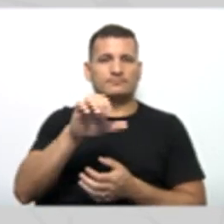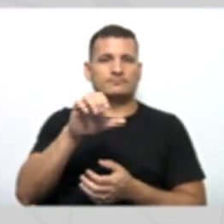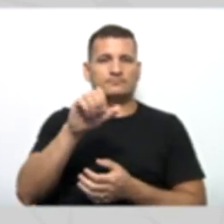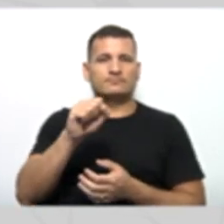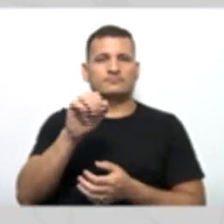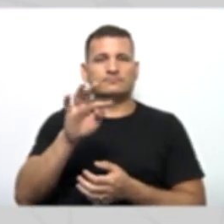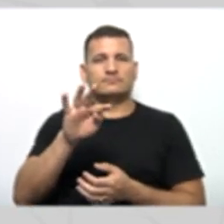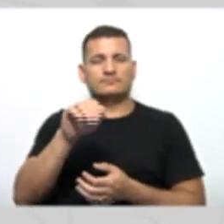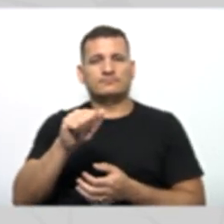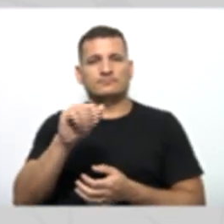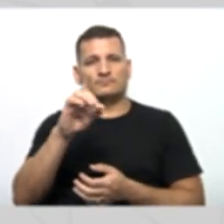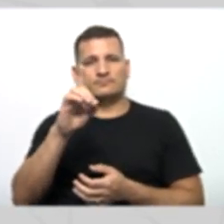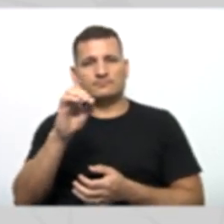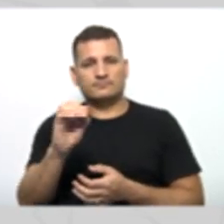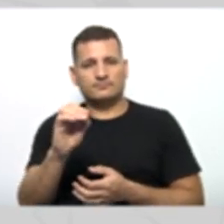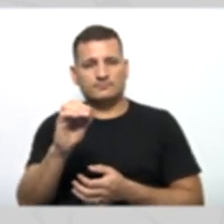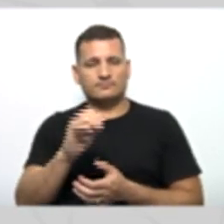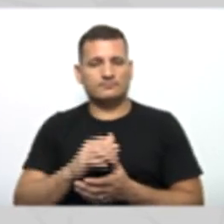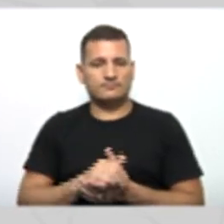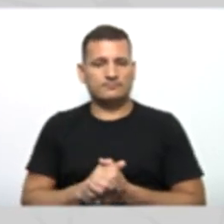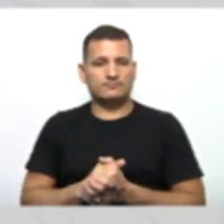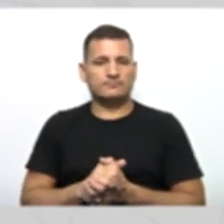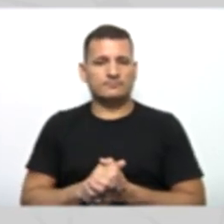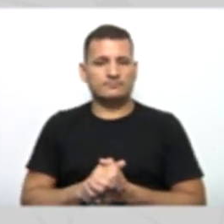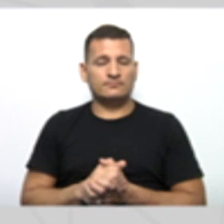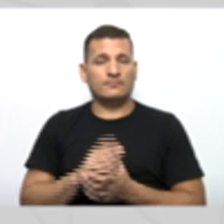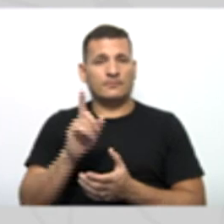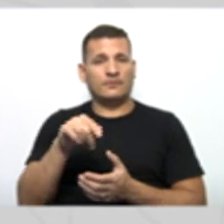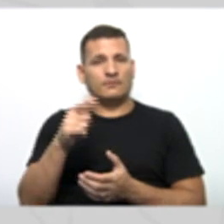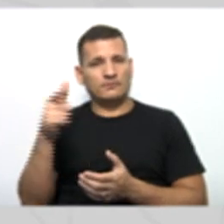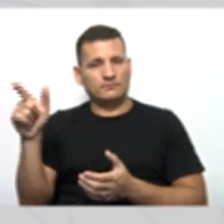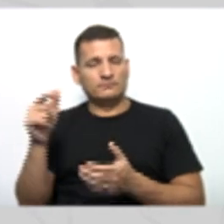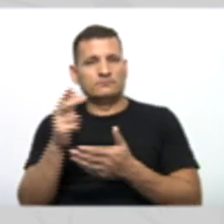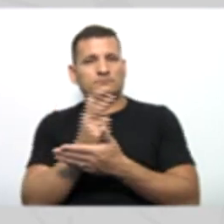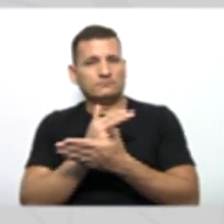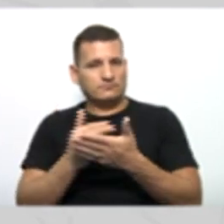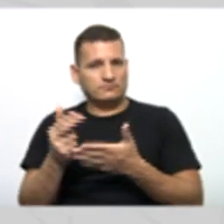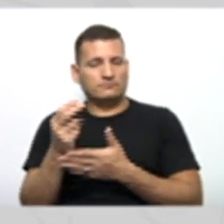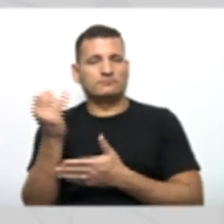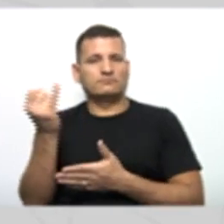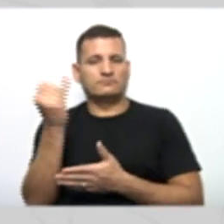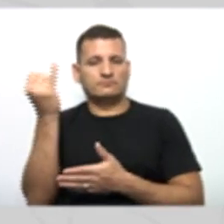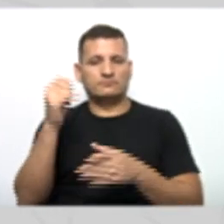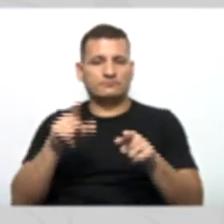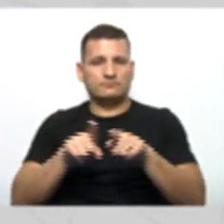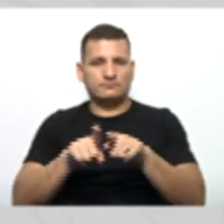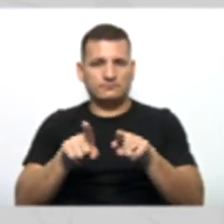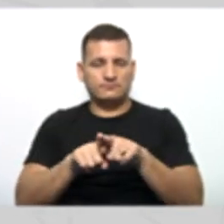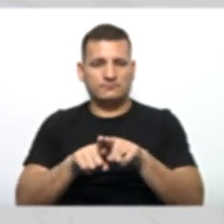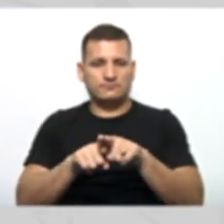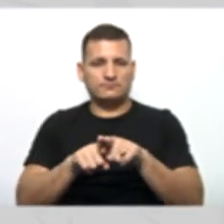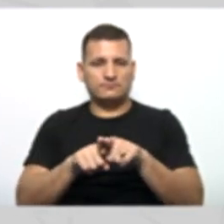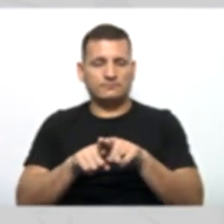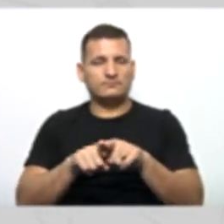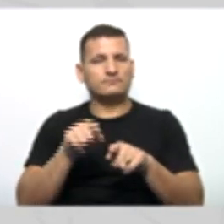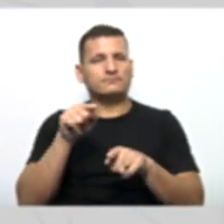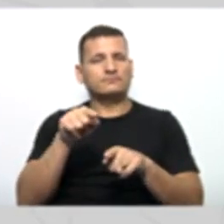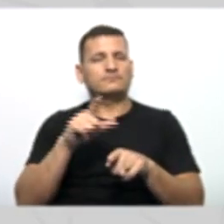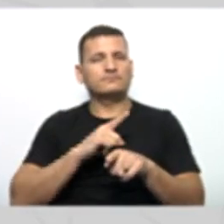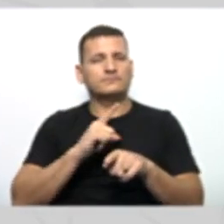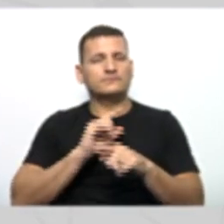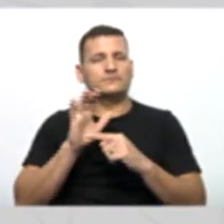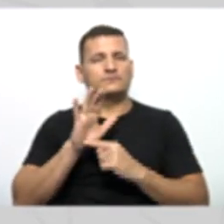estado, veja bem aqui, ó, é um outro diagrama muito importante, pessoal. Ele ilustra